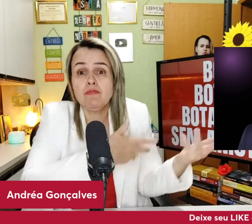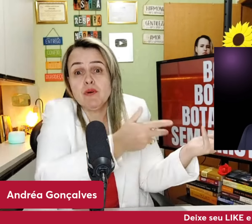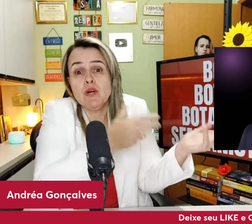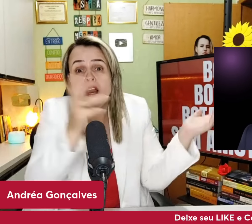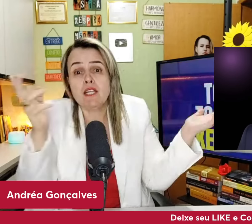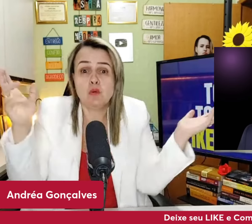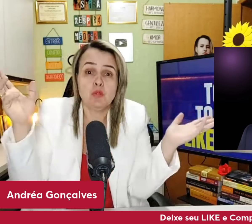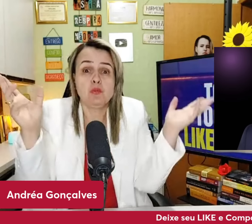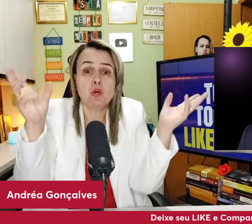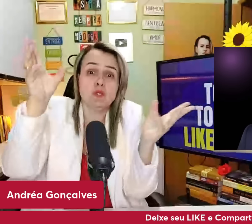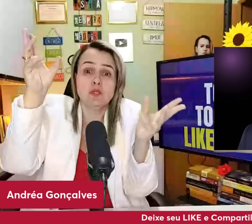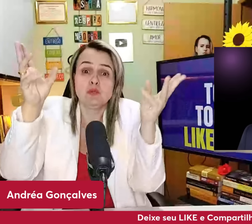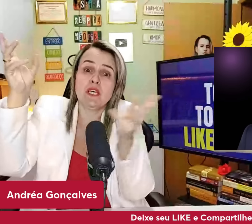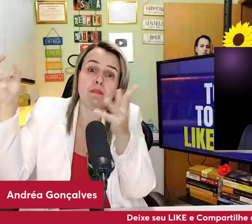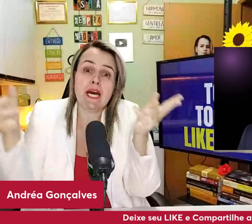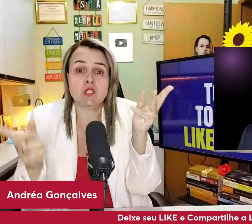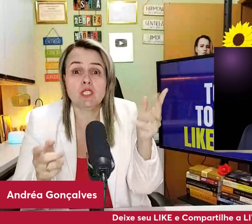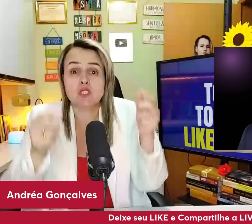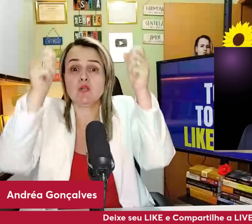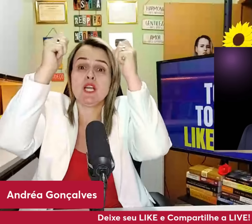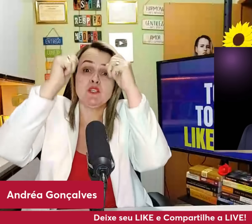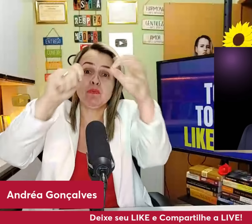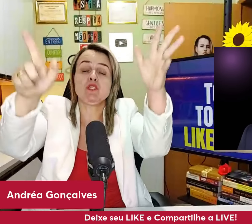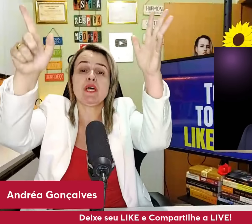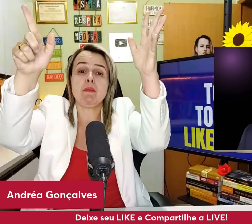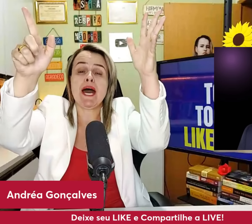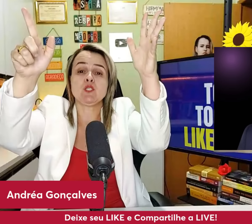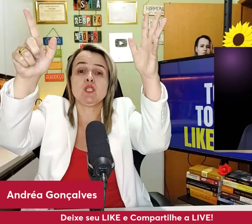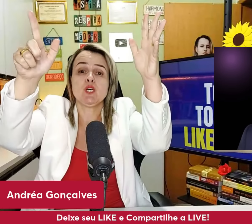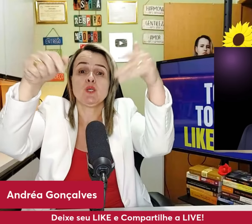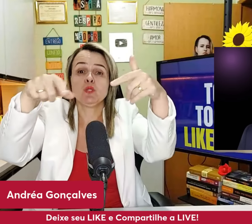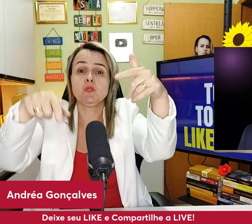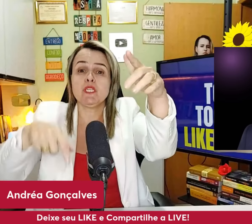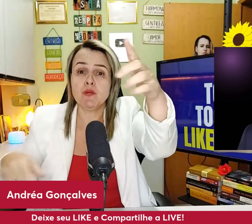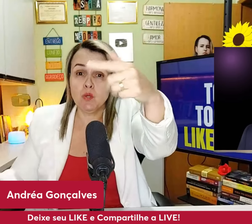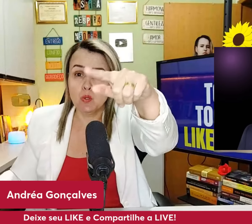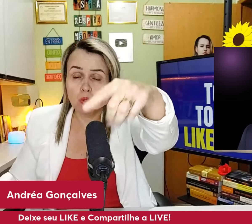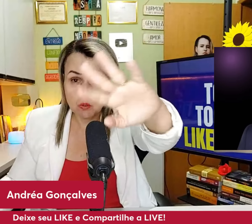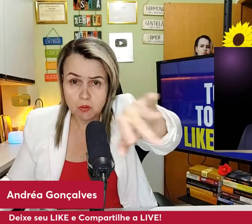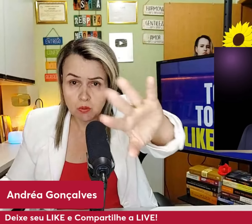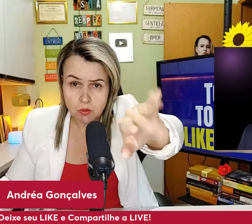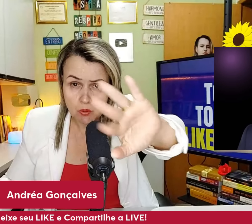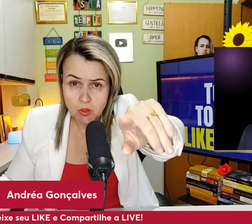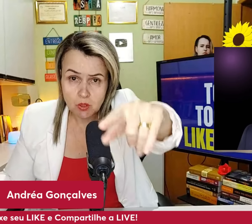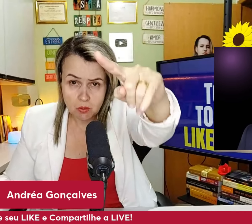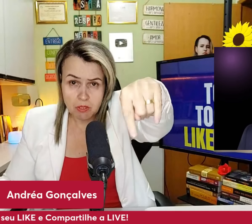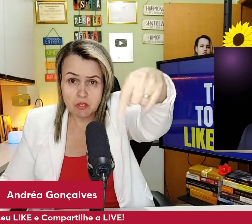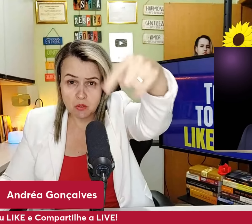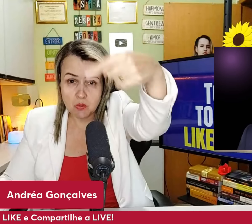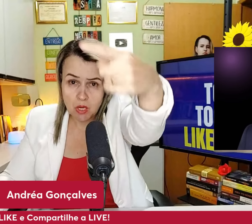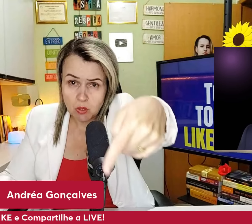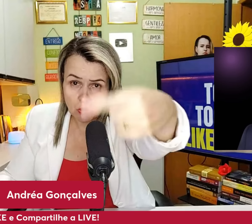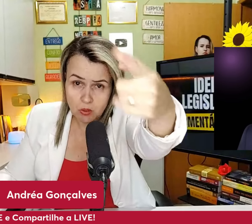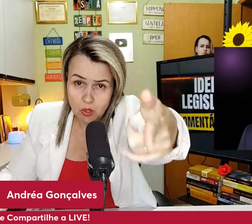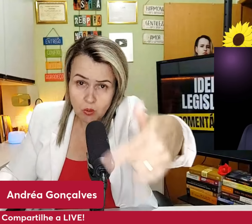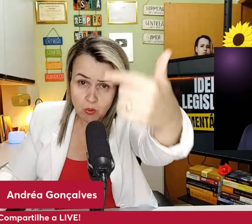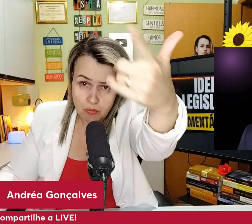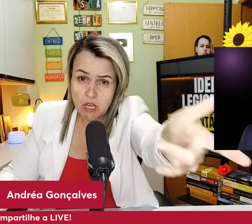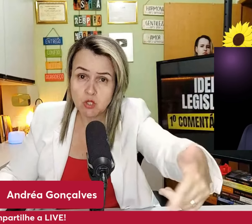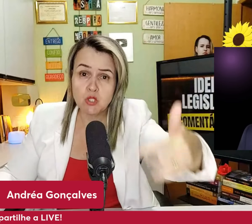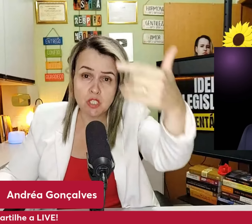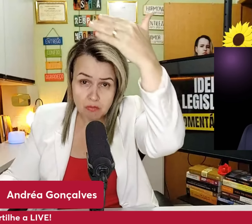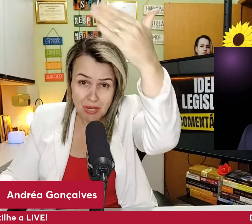ele foi lá todo todo no debate chegou lá no meio do debate o juiz falou Men o o